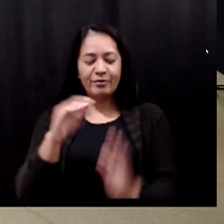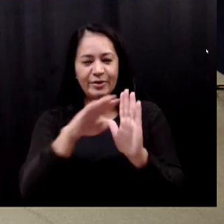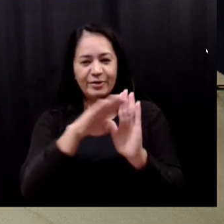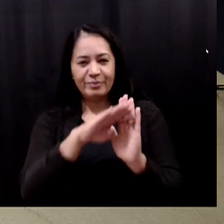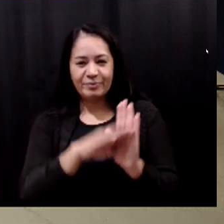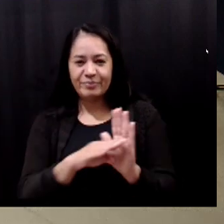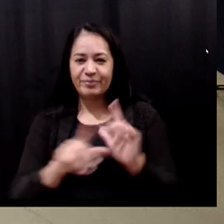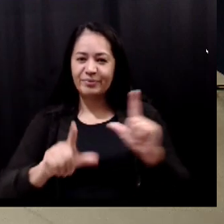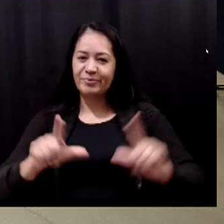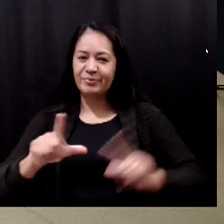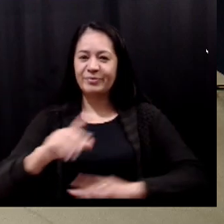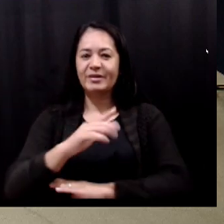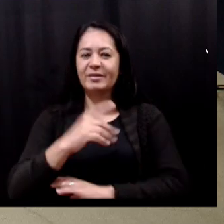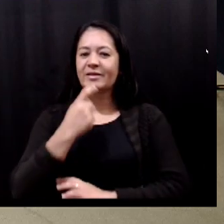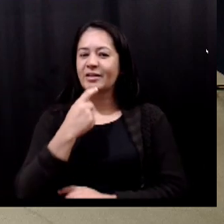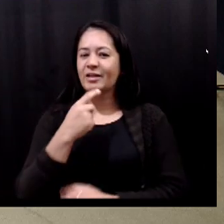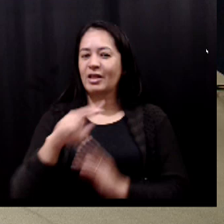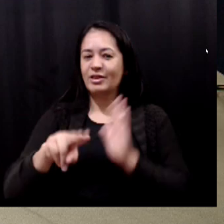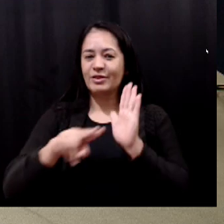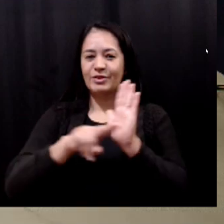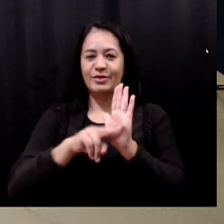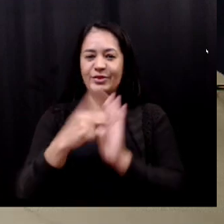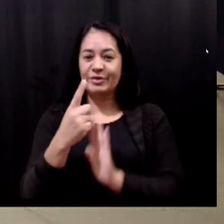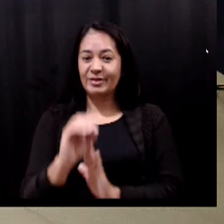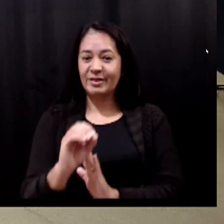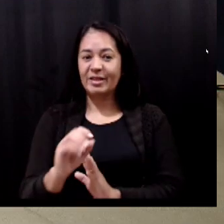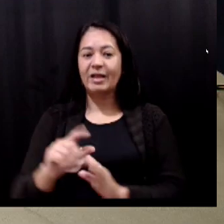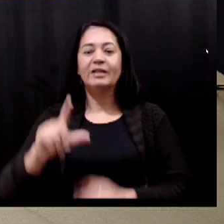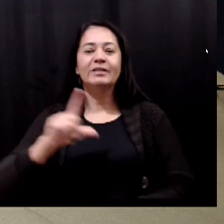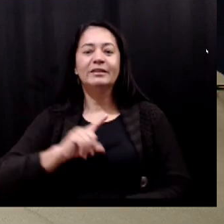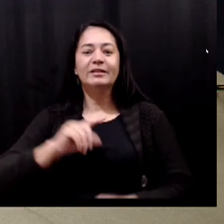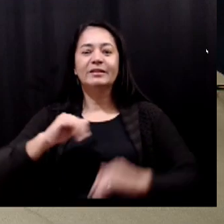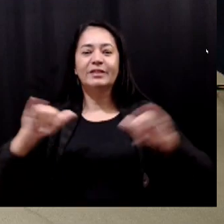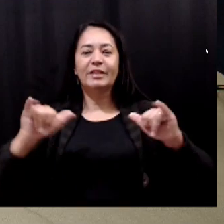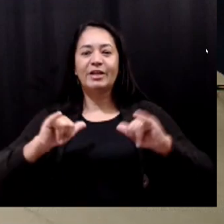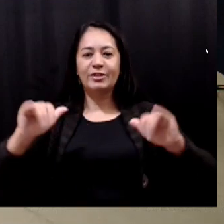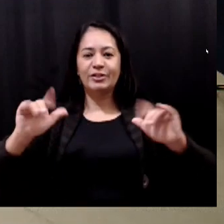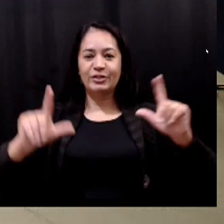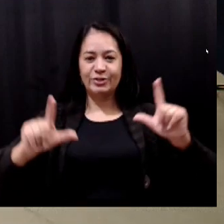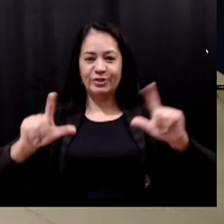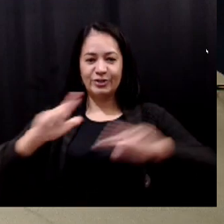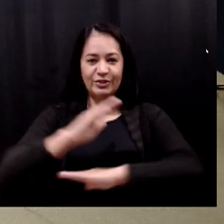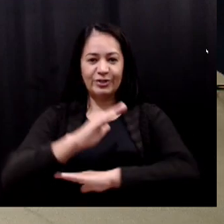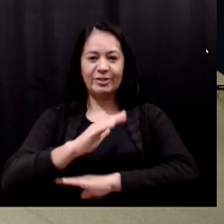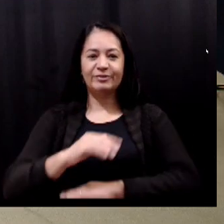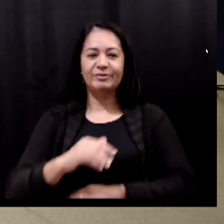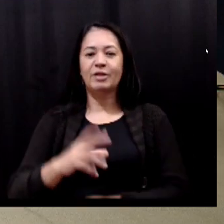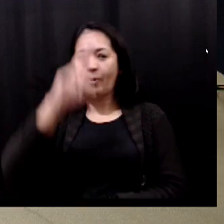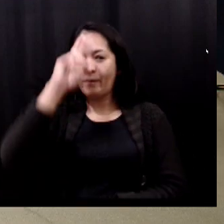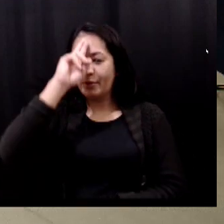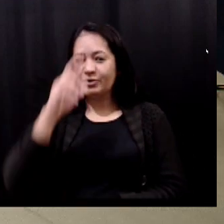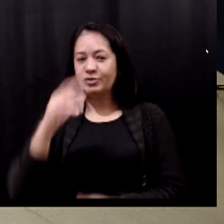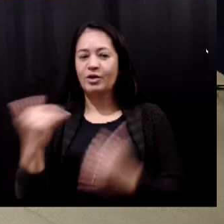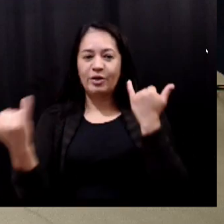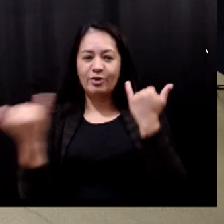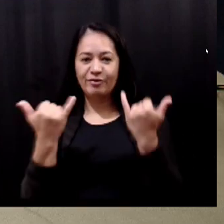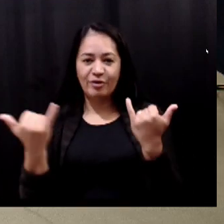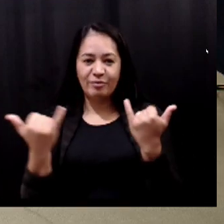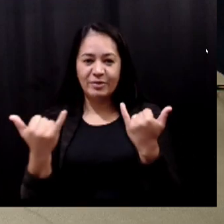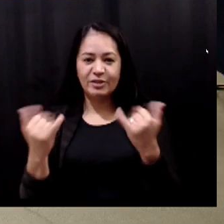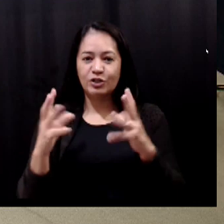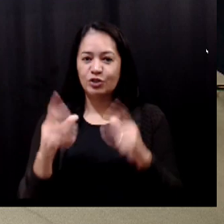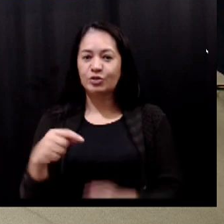nota 10 como sempre. Tem Jornal Câmara Notícia a partir do meio-dia, com informações do Legislativo Campineiro e de toda a nossa metrópole.